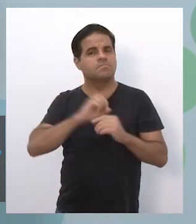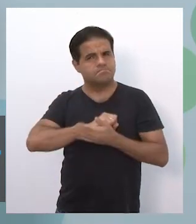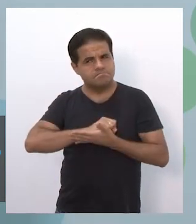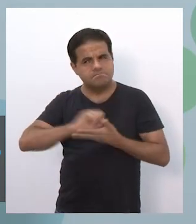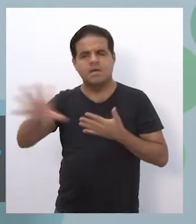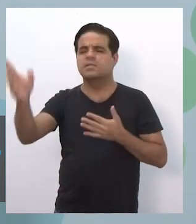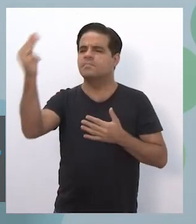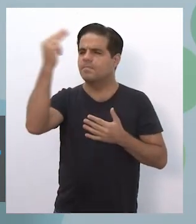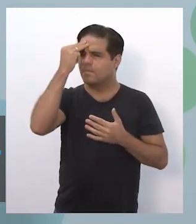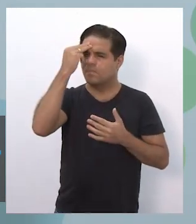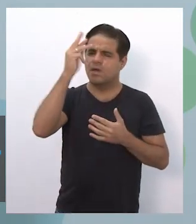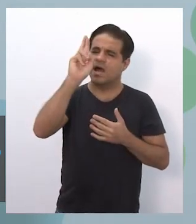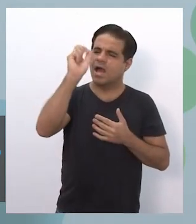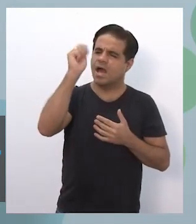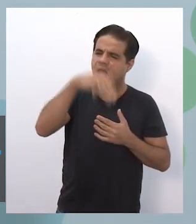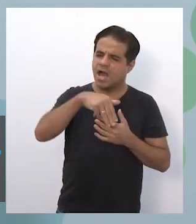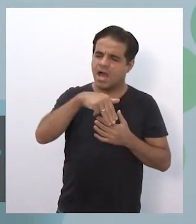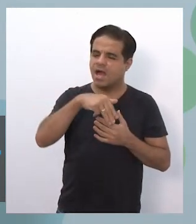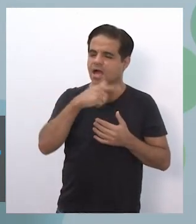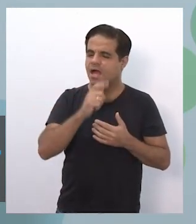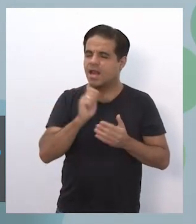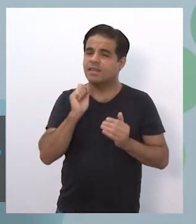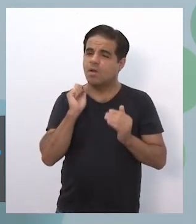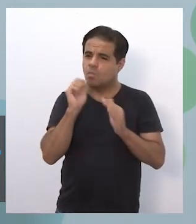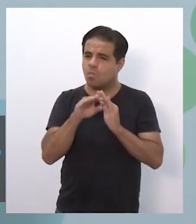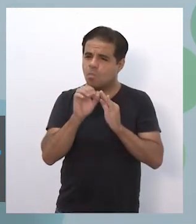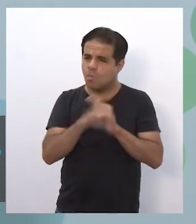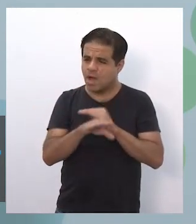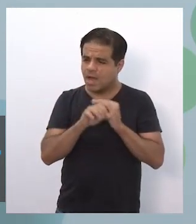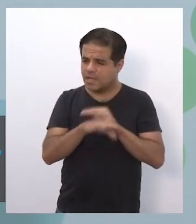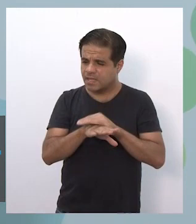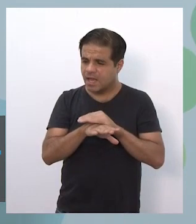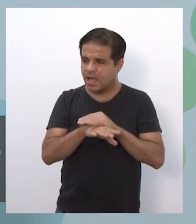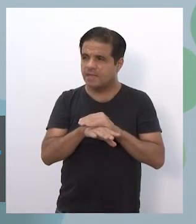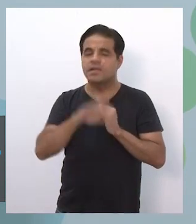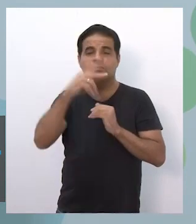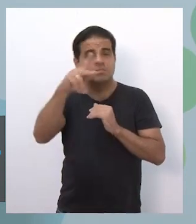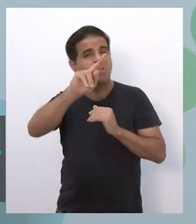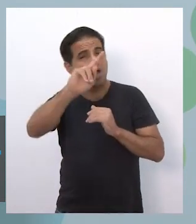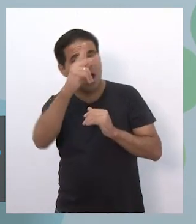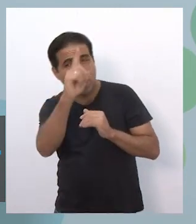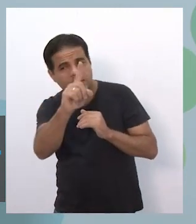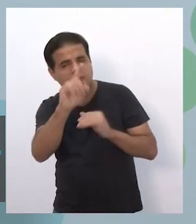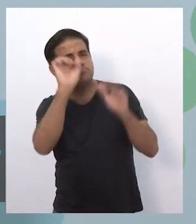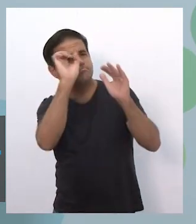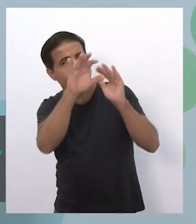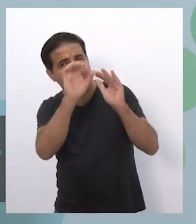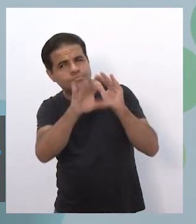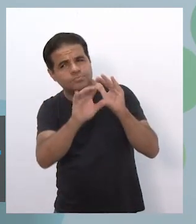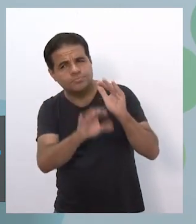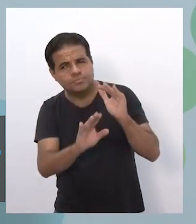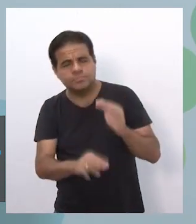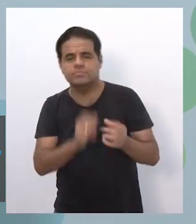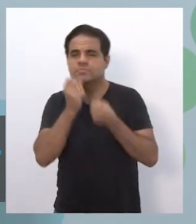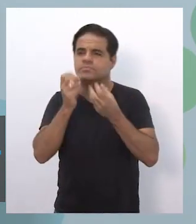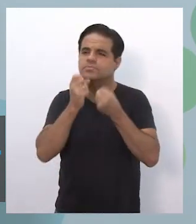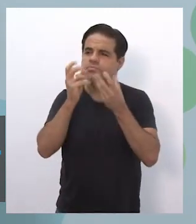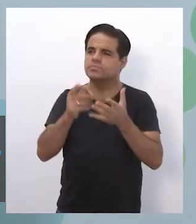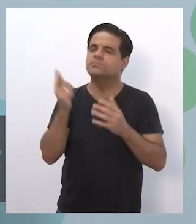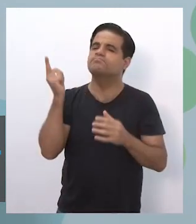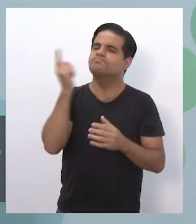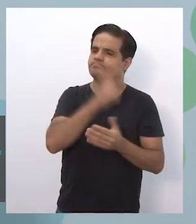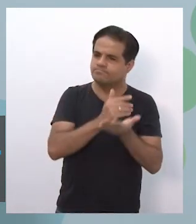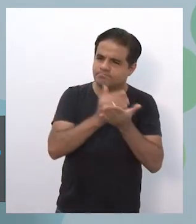RAM. Essa memória RAM, ela está armazenada, tá? No seu HD, ele armazena tudo na memória RAM e aí